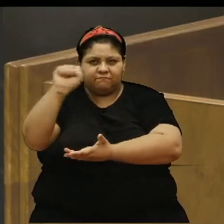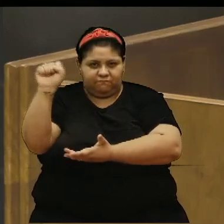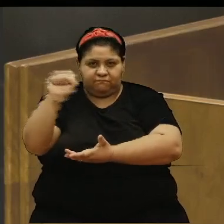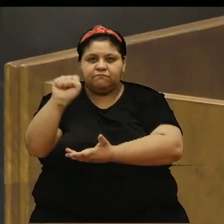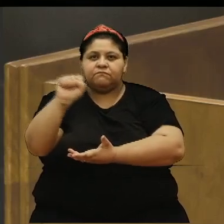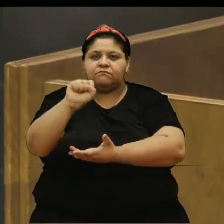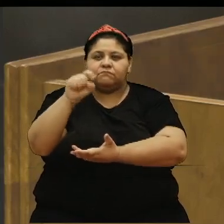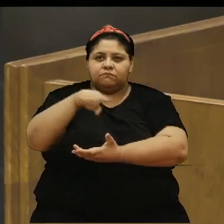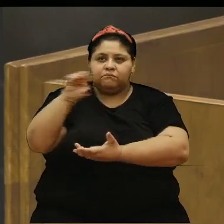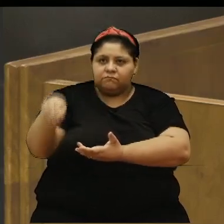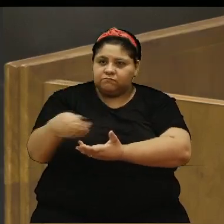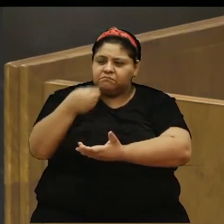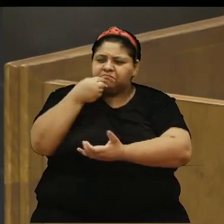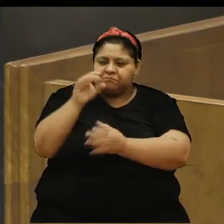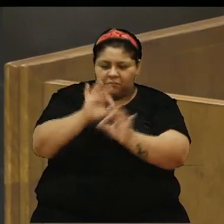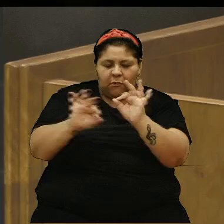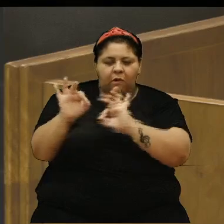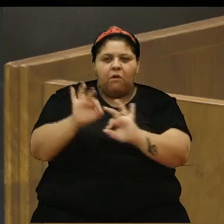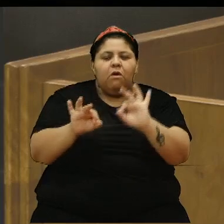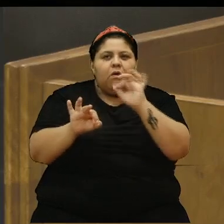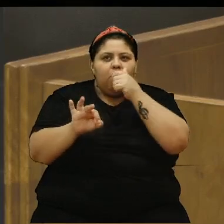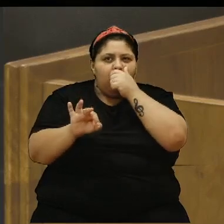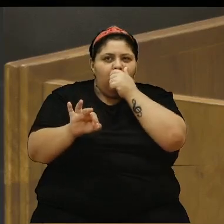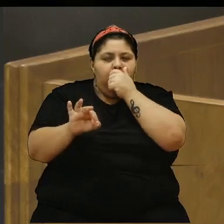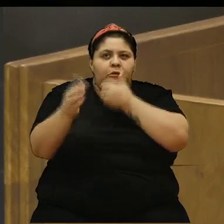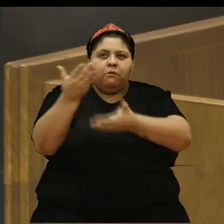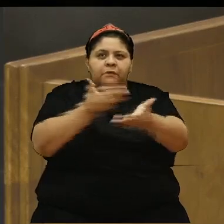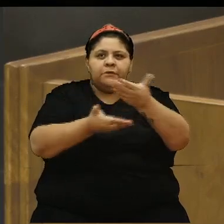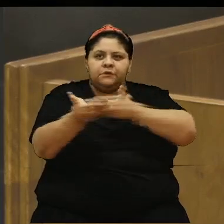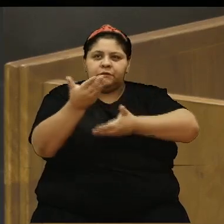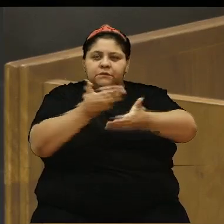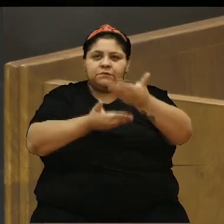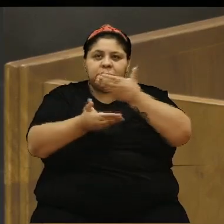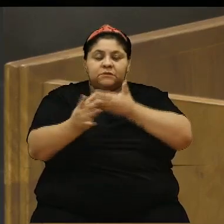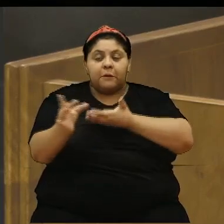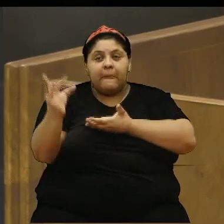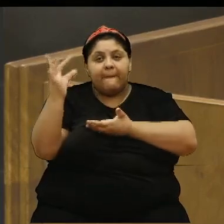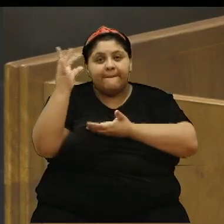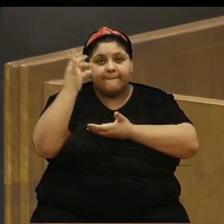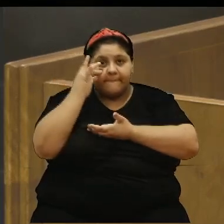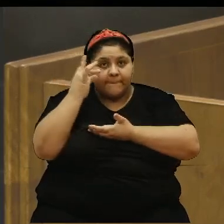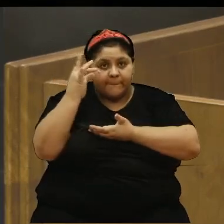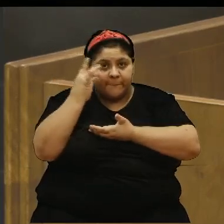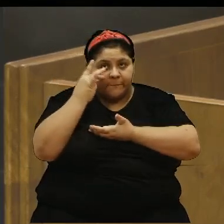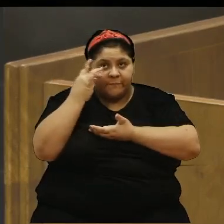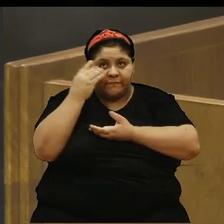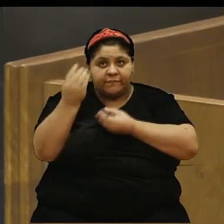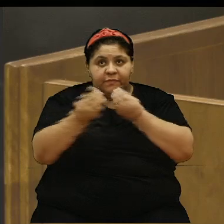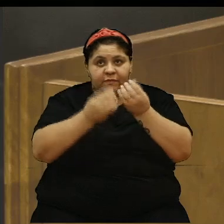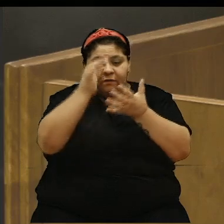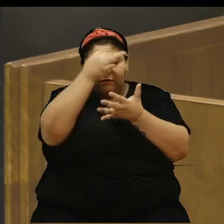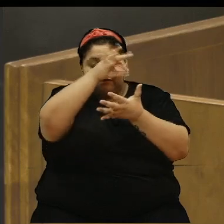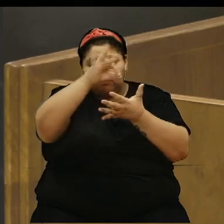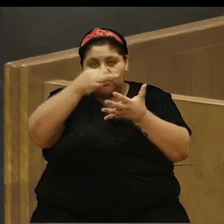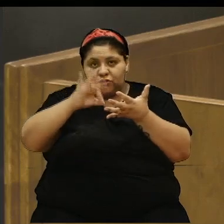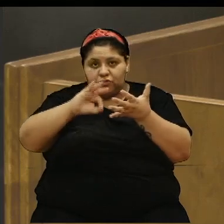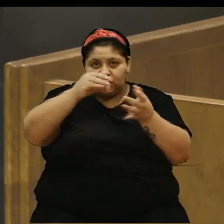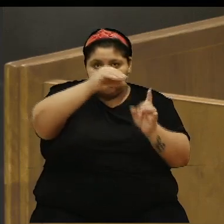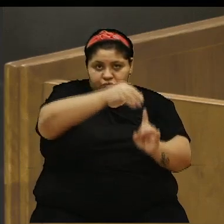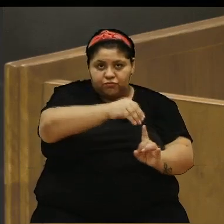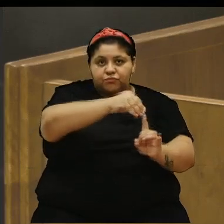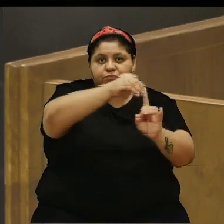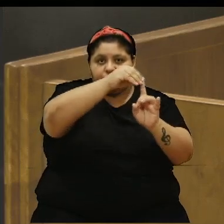para essa possibilidade da organização, que vão ser atendimentos presenciais e conforme critério de prioridade